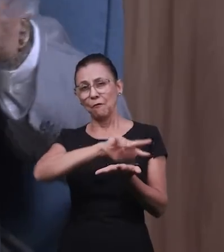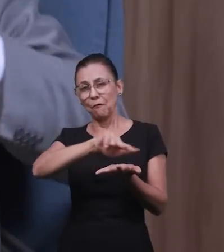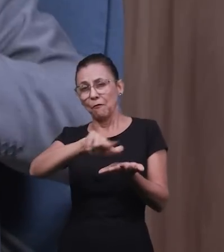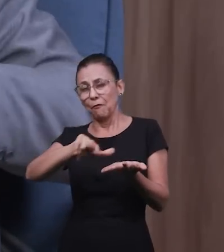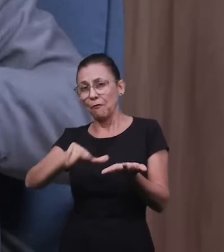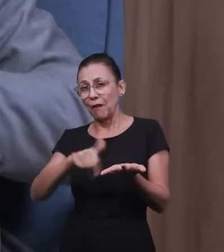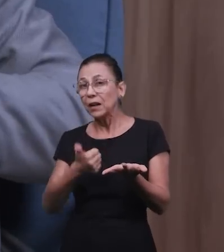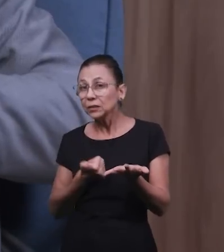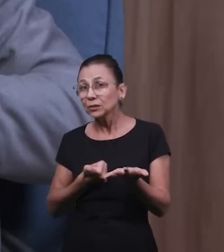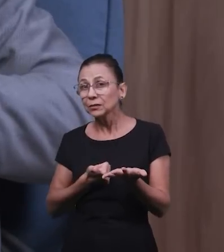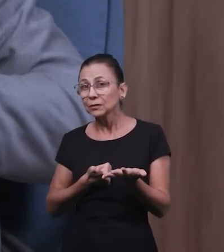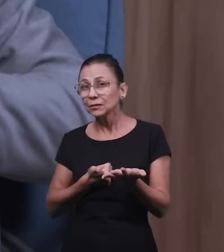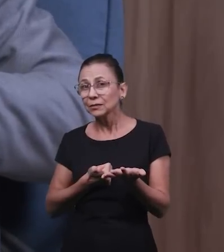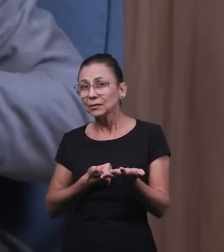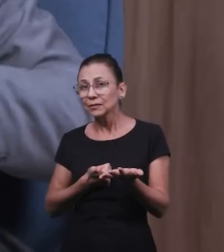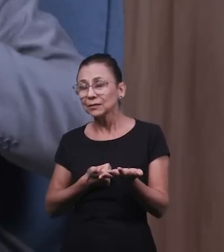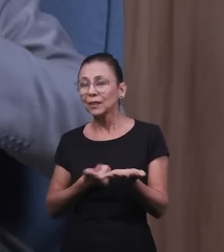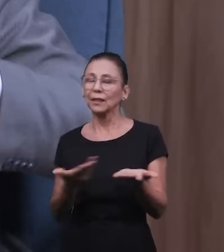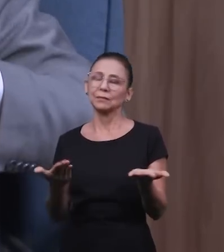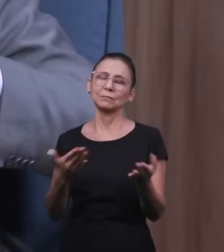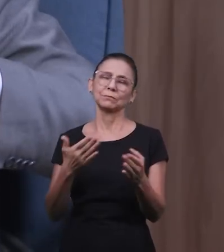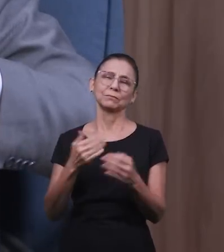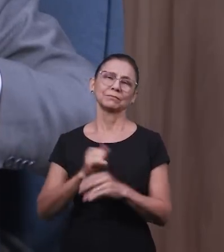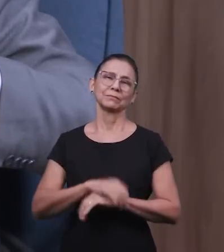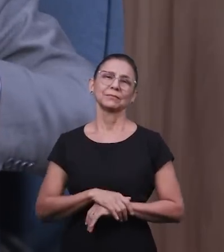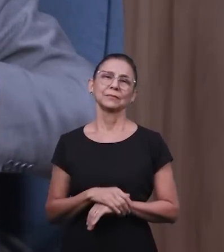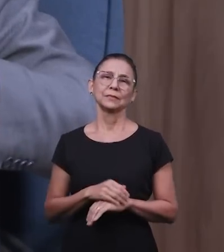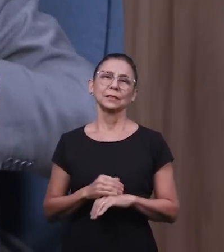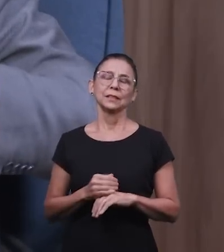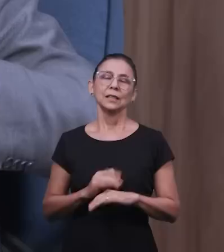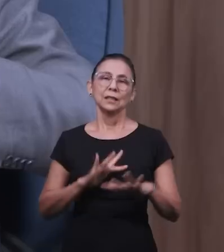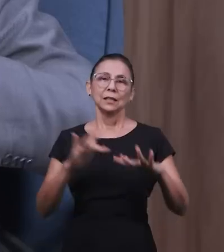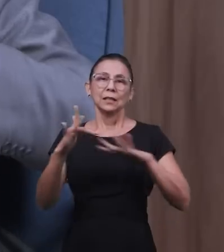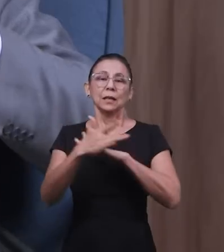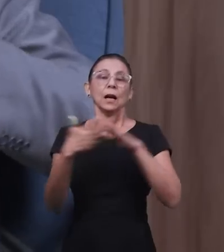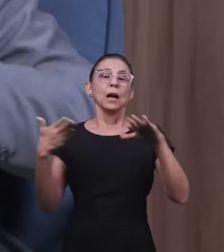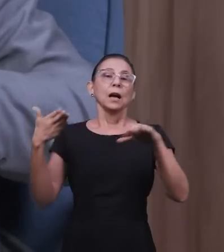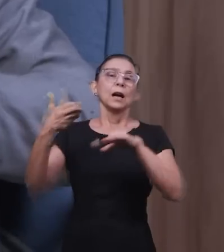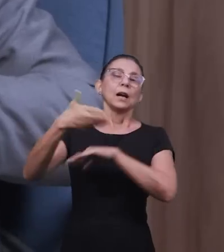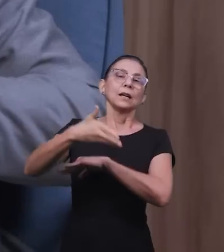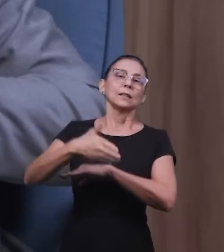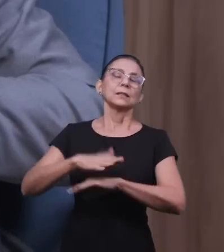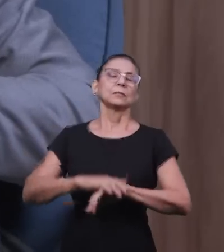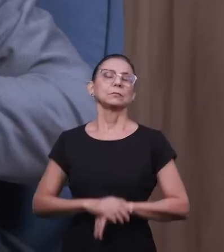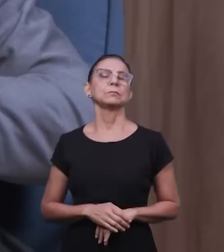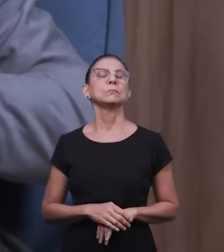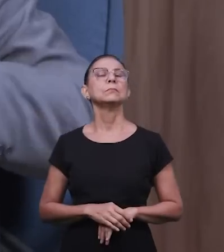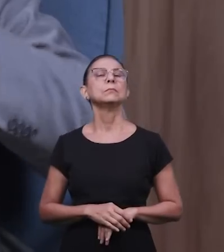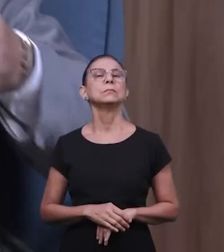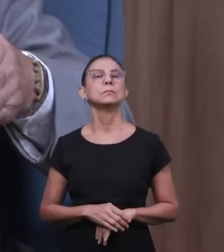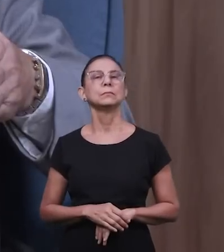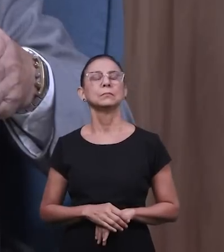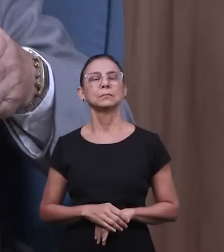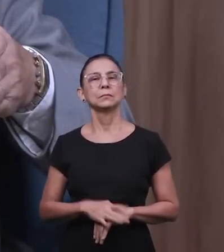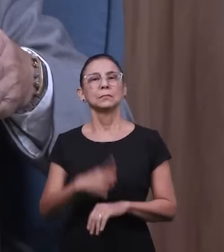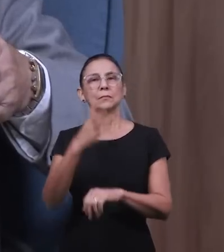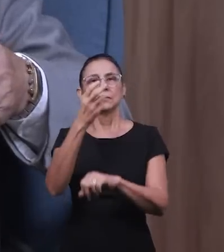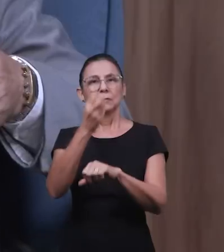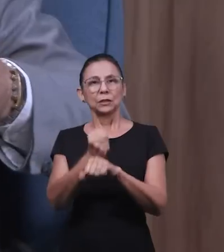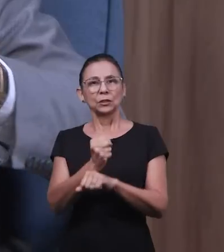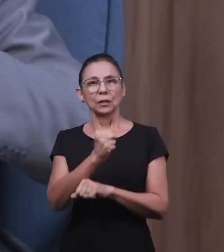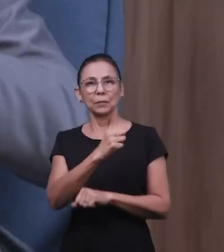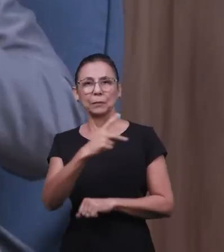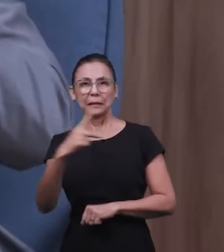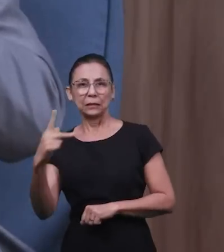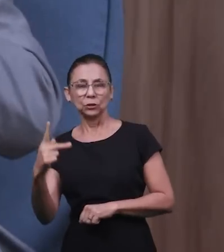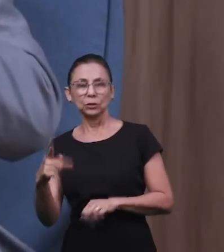diversos projetos da nossa instituição? É só acessar as nossas redes sociais. Você também pode baixar os aplicativos da Igreja Cristã Maranata